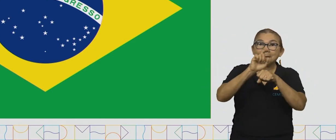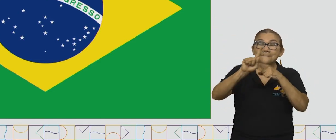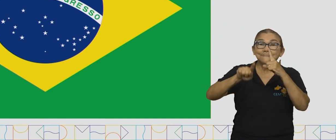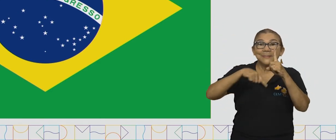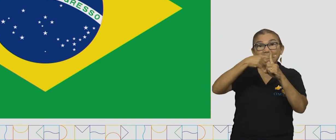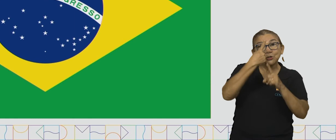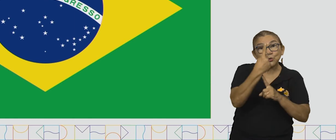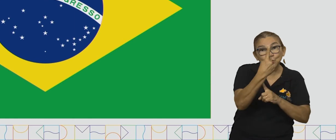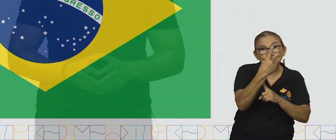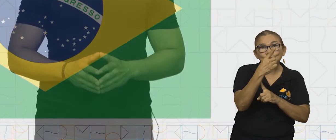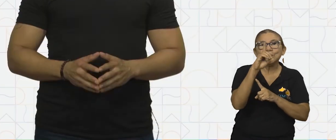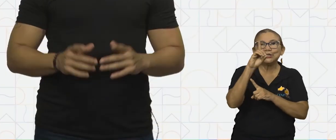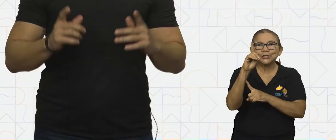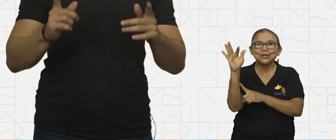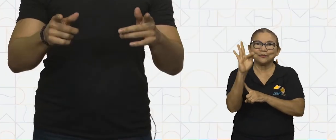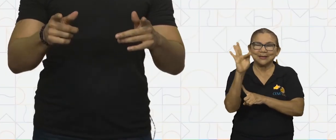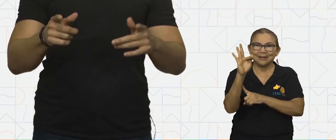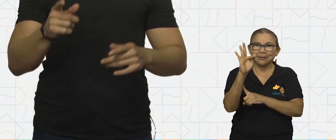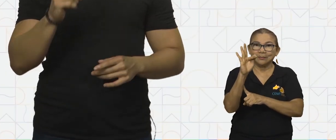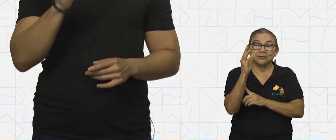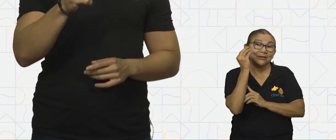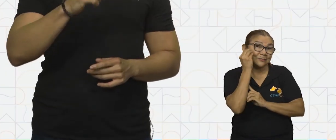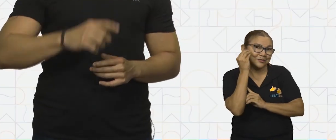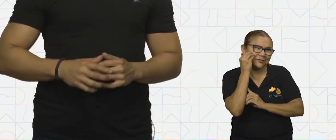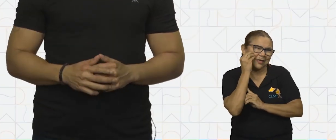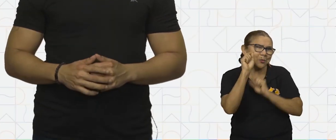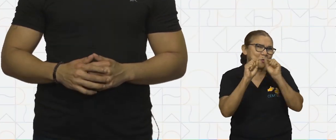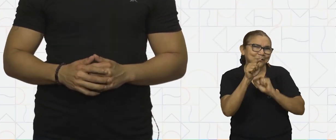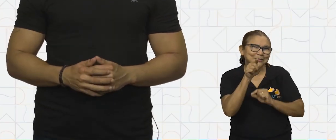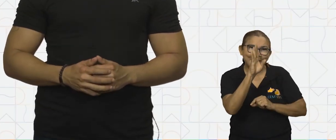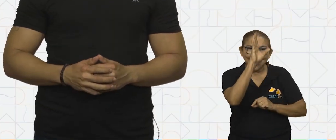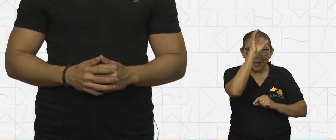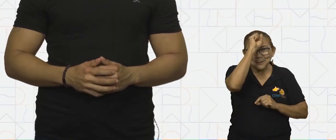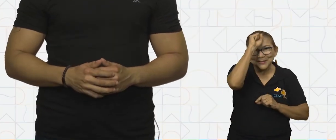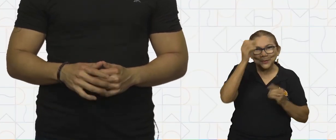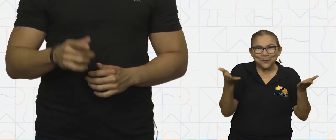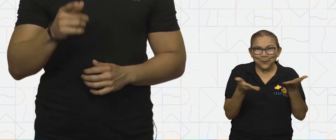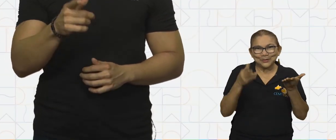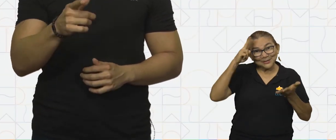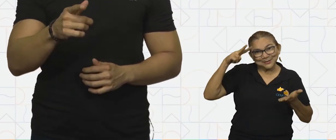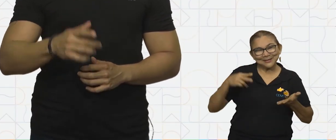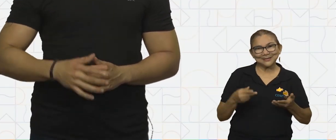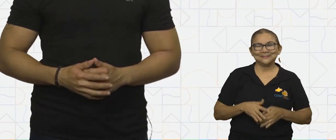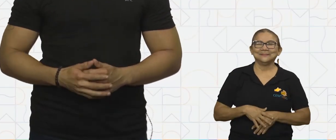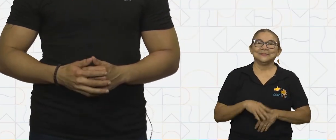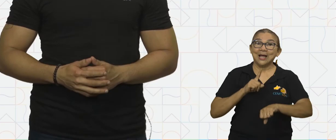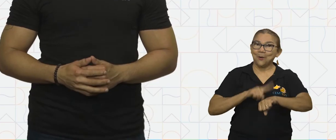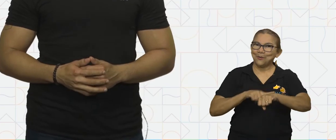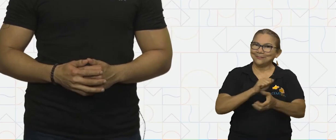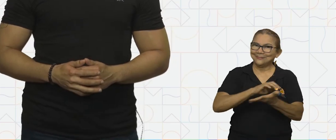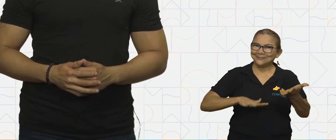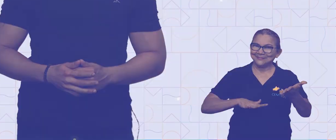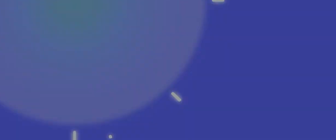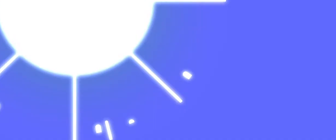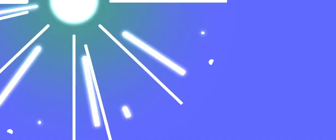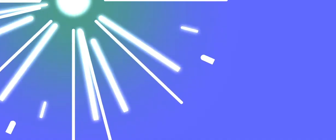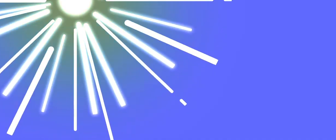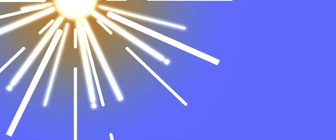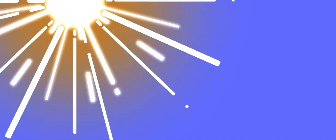mais o Distrito Federal. E aí, vamos testar os nossos conhecimentos da aula de hoje? Acompanhe comigo a hora da